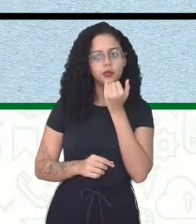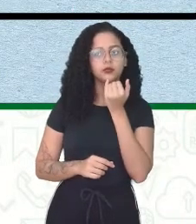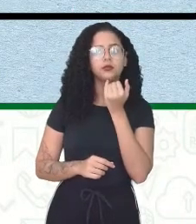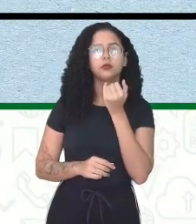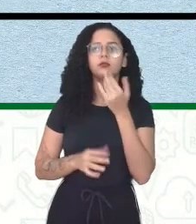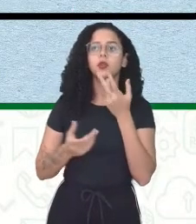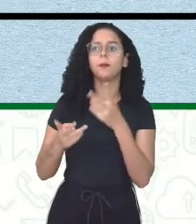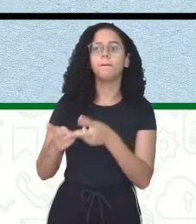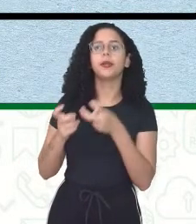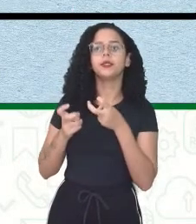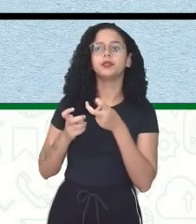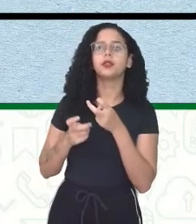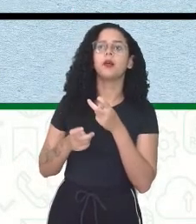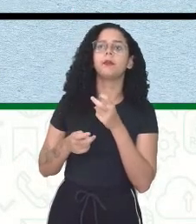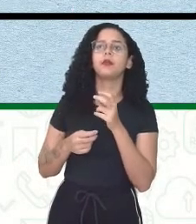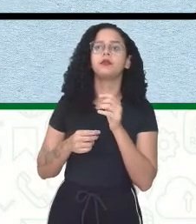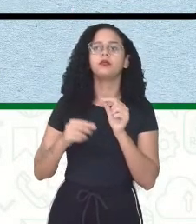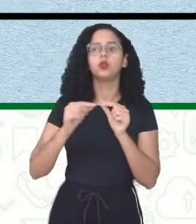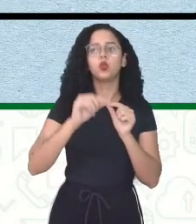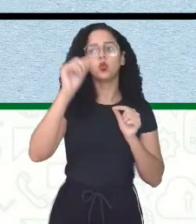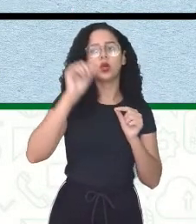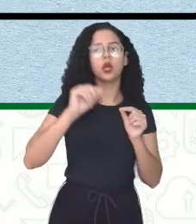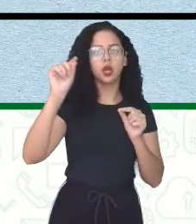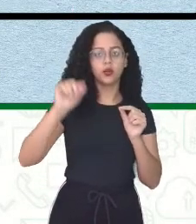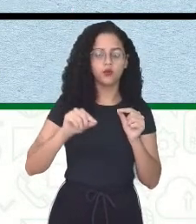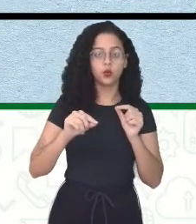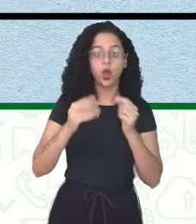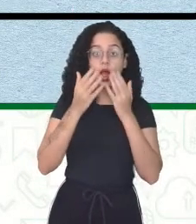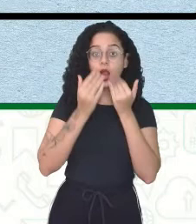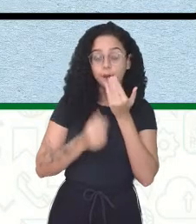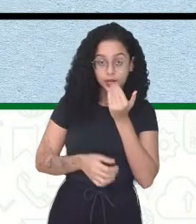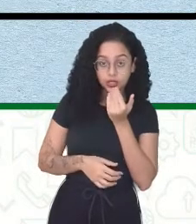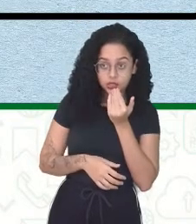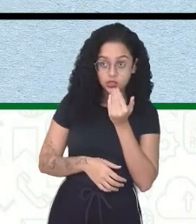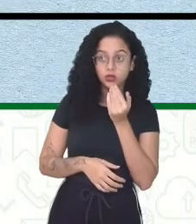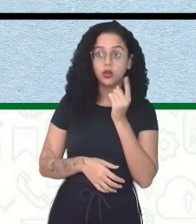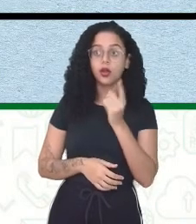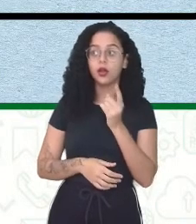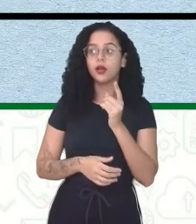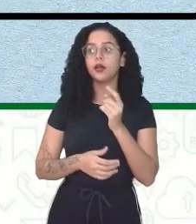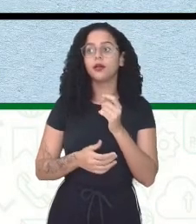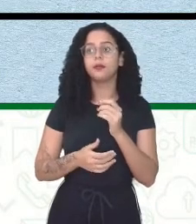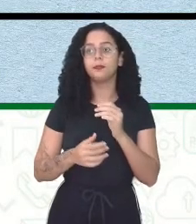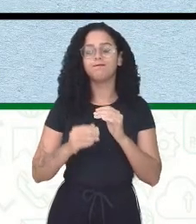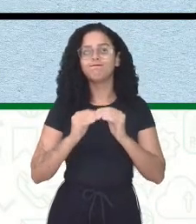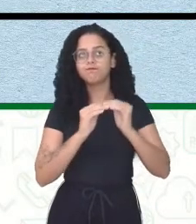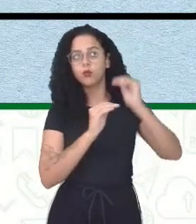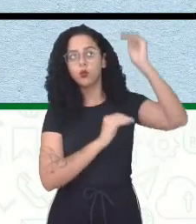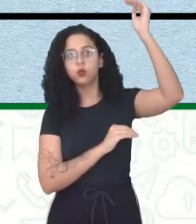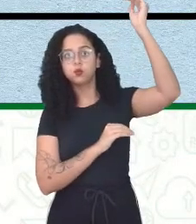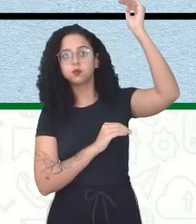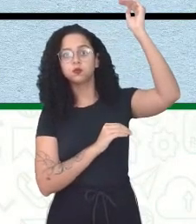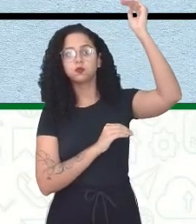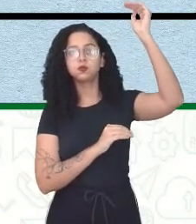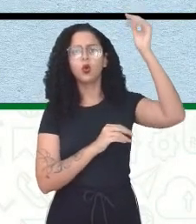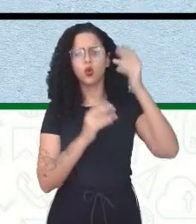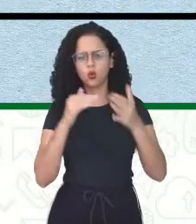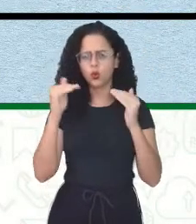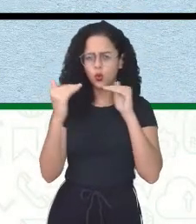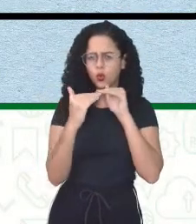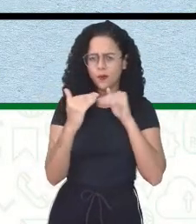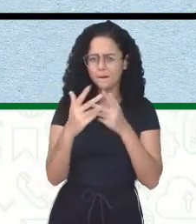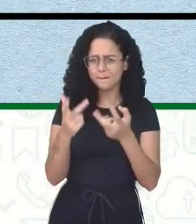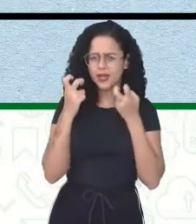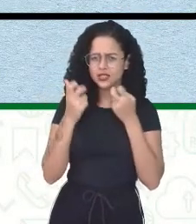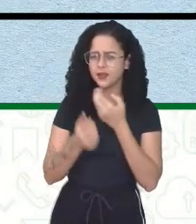você percebe no gráfico que a alimentação é a barra mais alta. Concordam? Estão